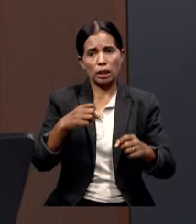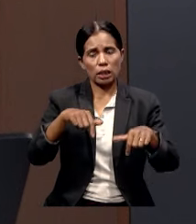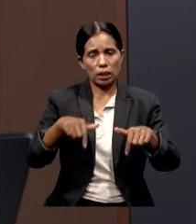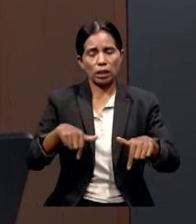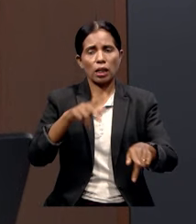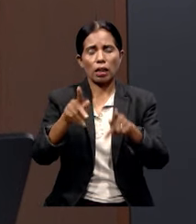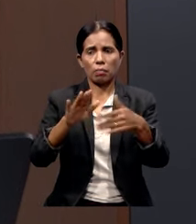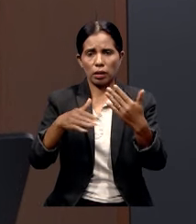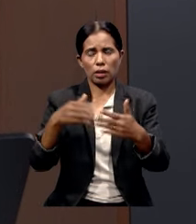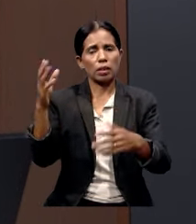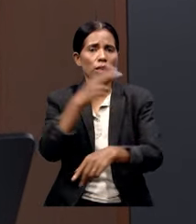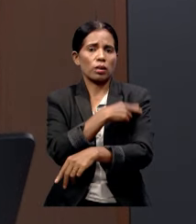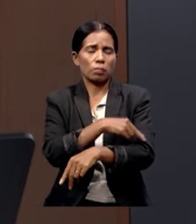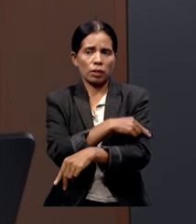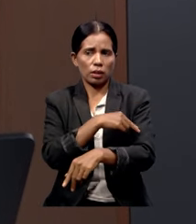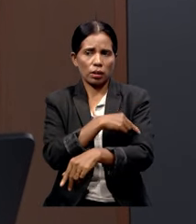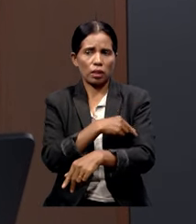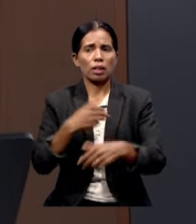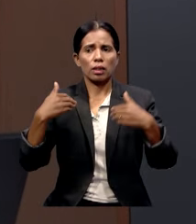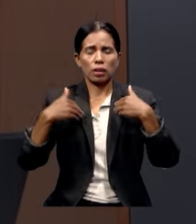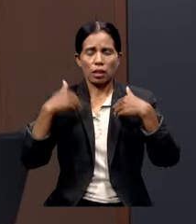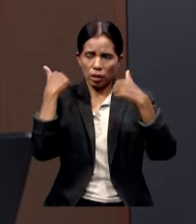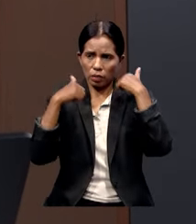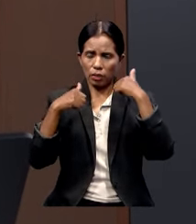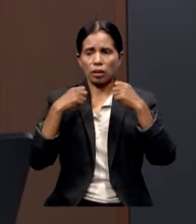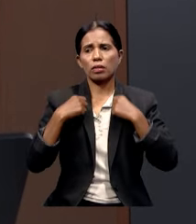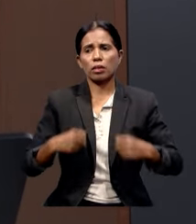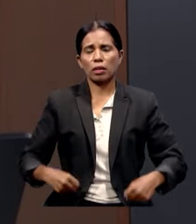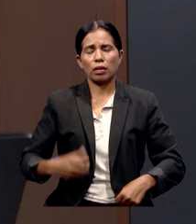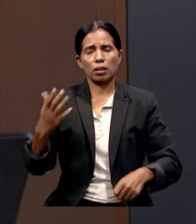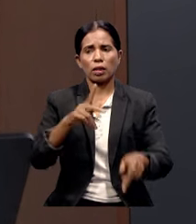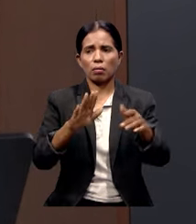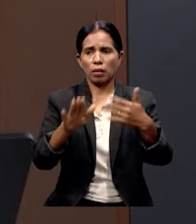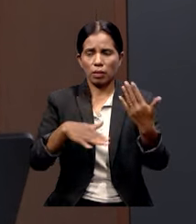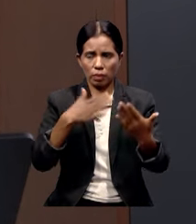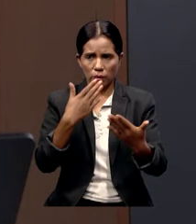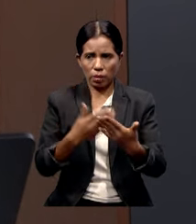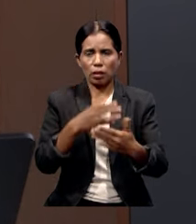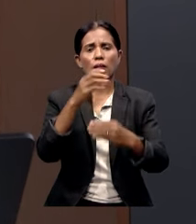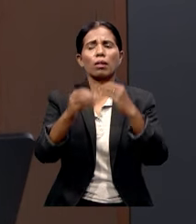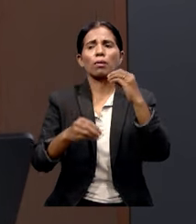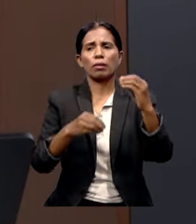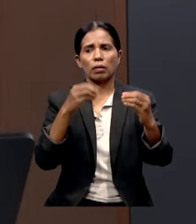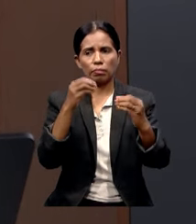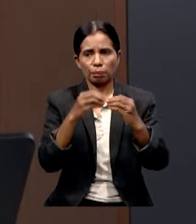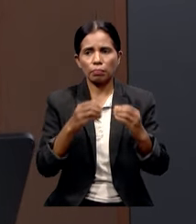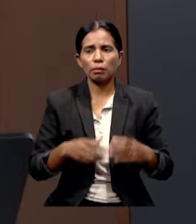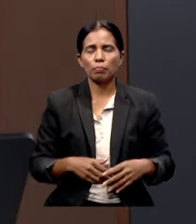iha sentro saúde, iha aktividade saúde ni, iha komunidade ni alet kona ba